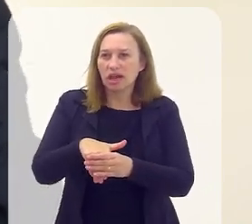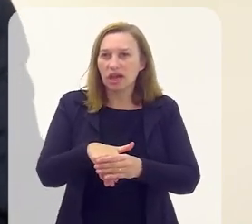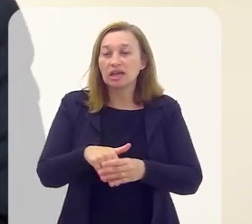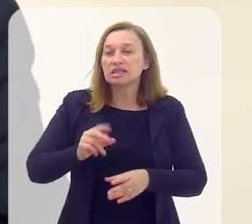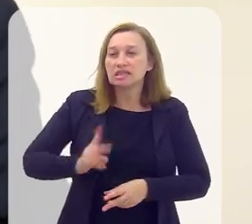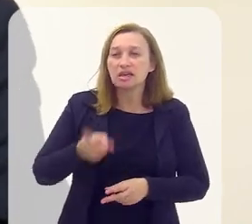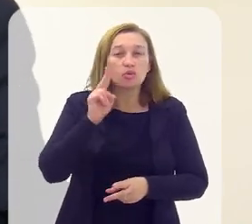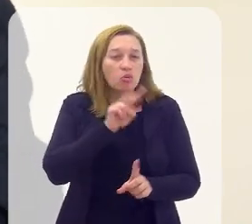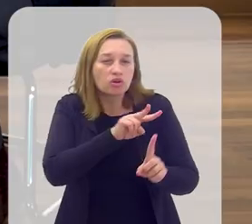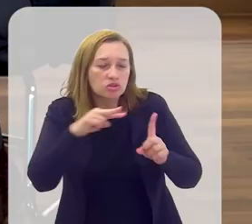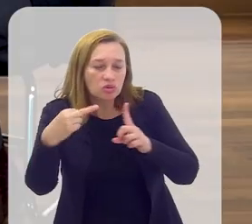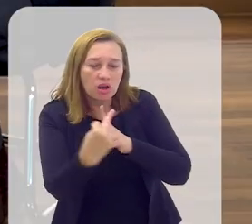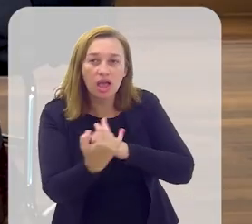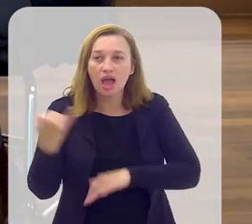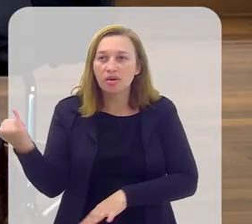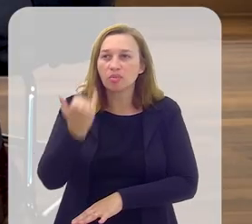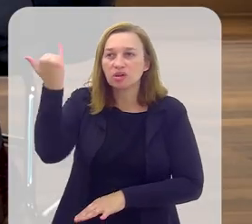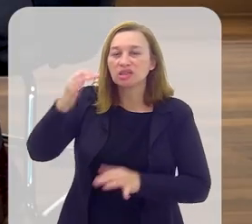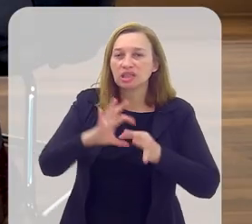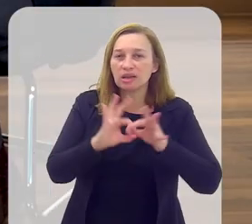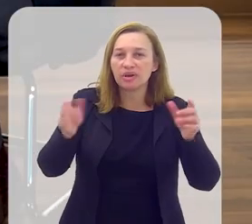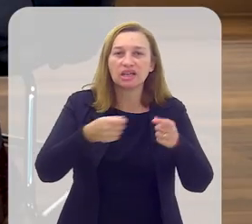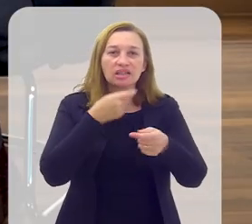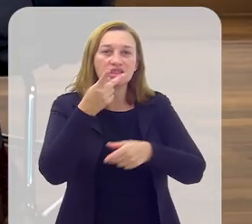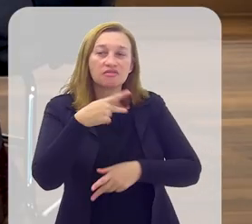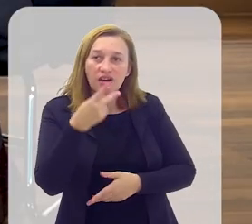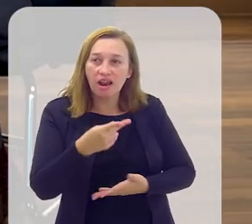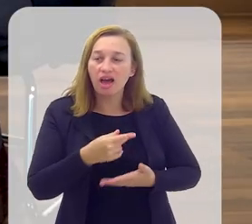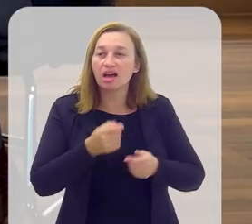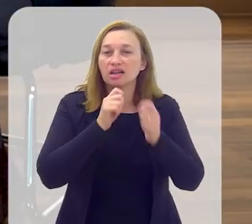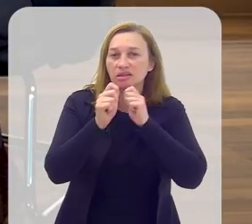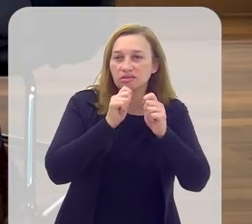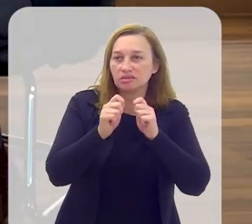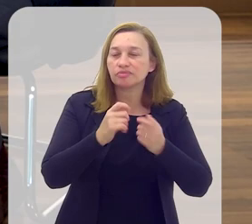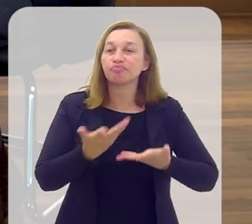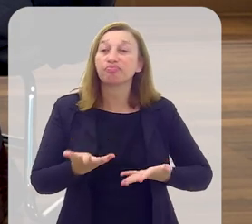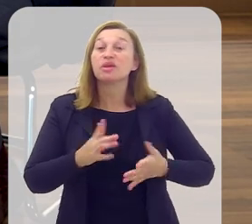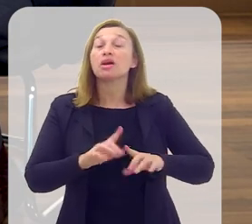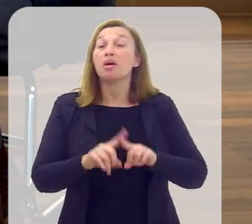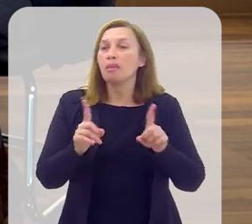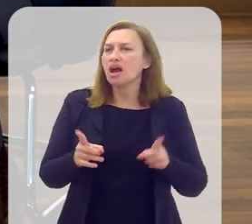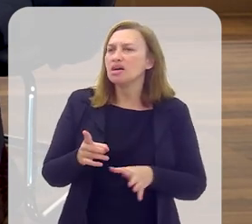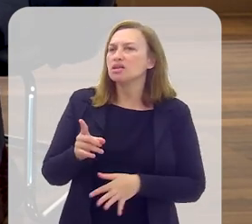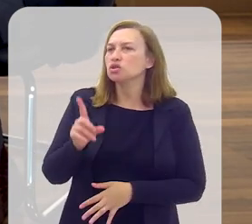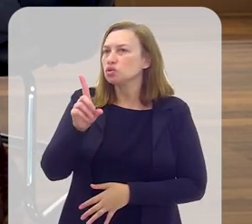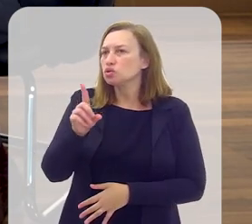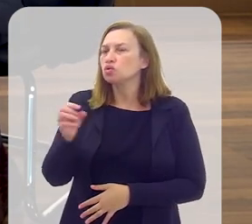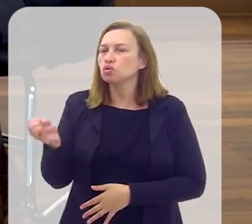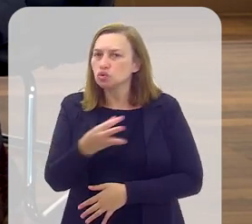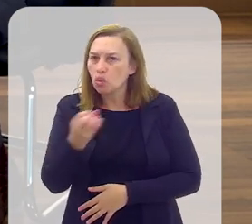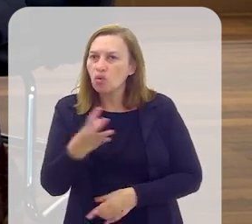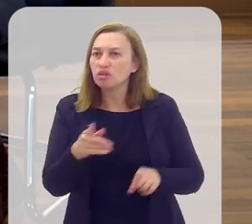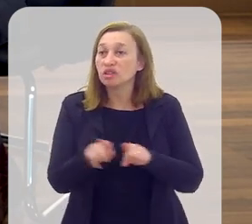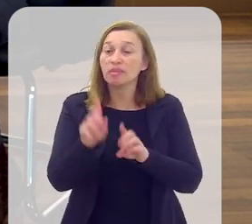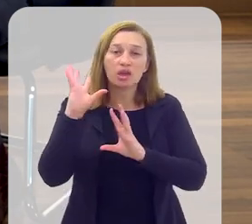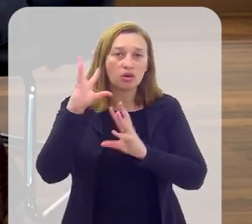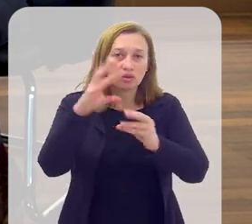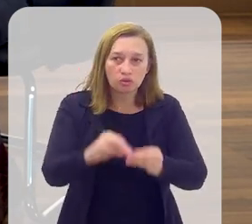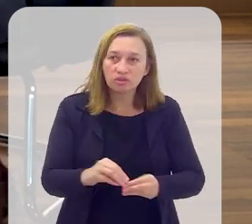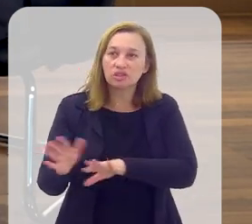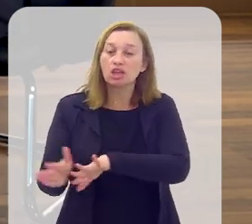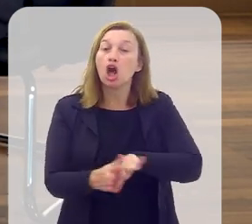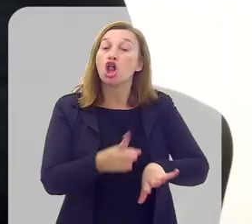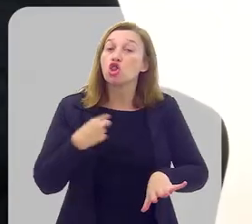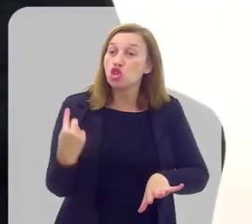esse olhar, quer dizer, a importância da liberdade de imprensa, a importância da liberdade de expressão. Mais recentemente, só para